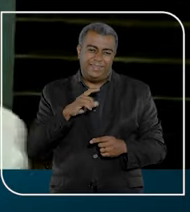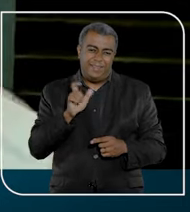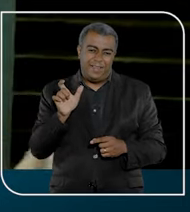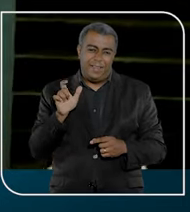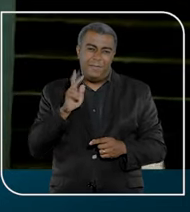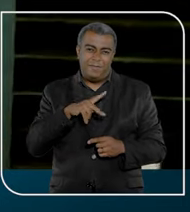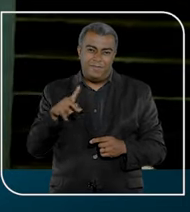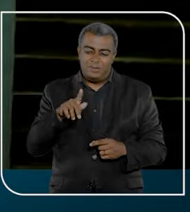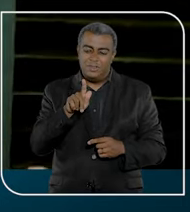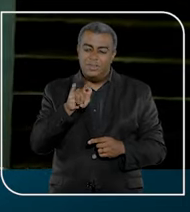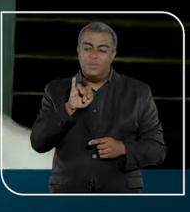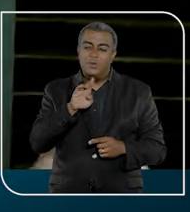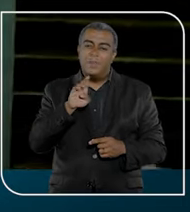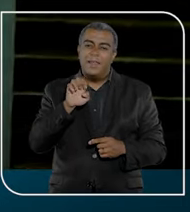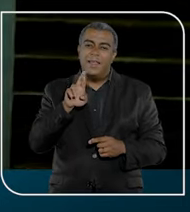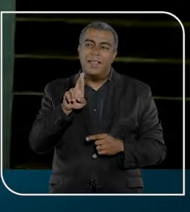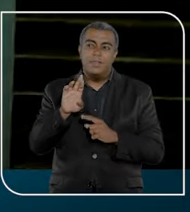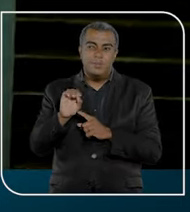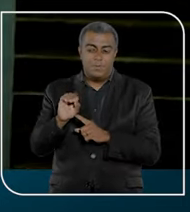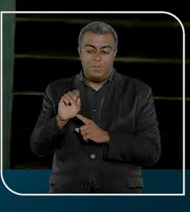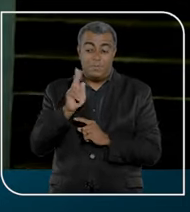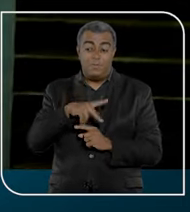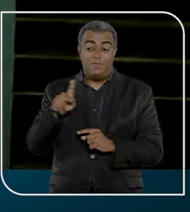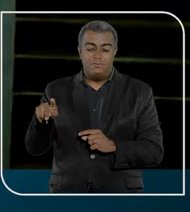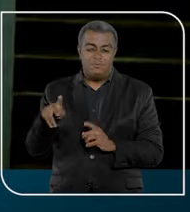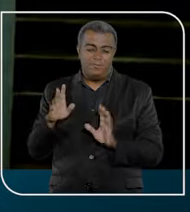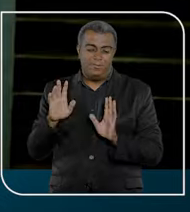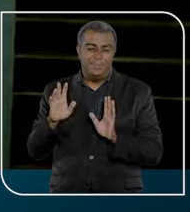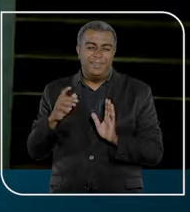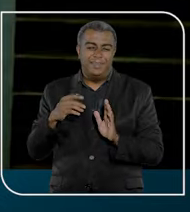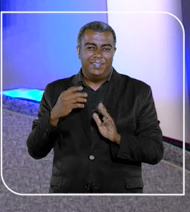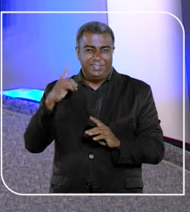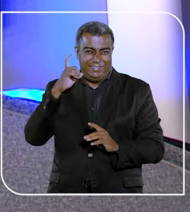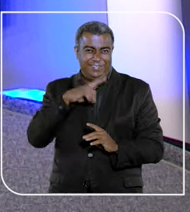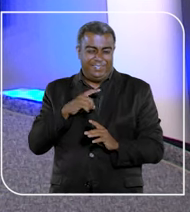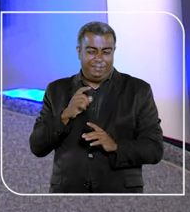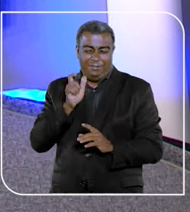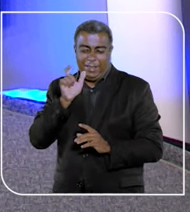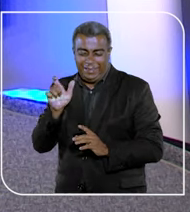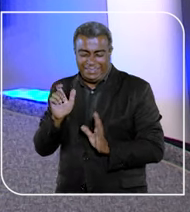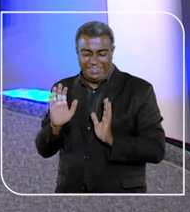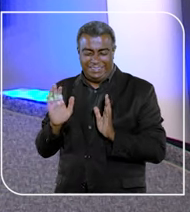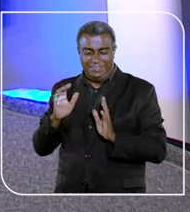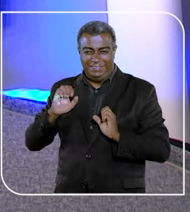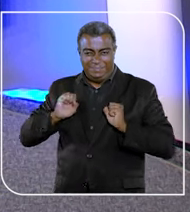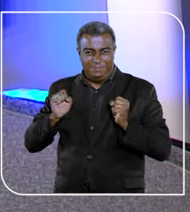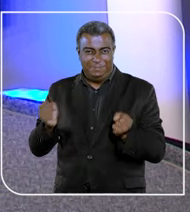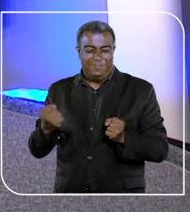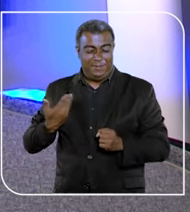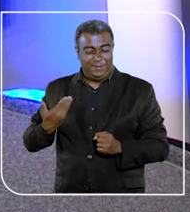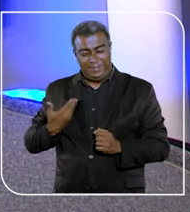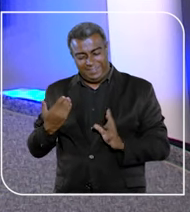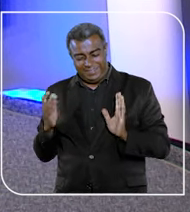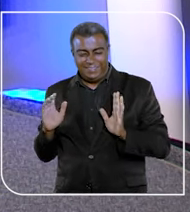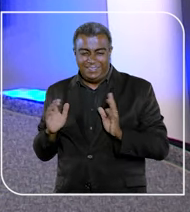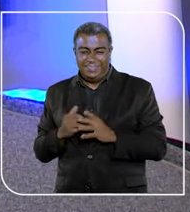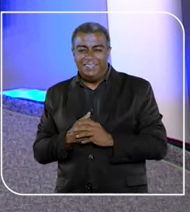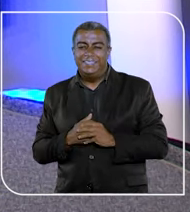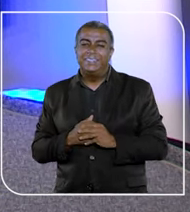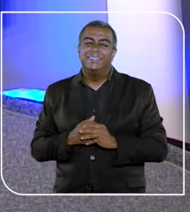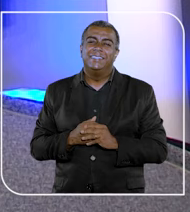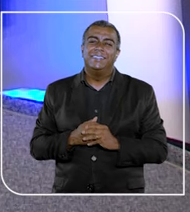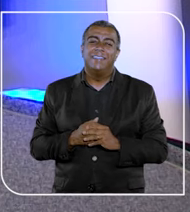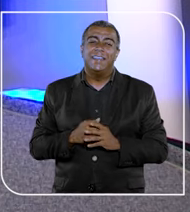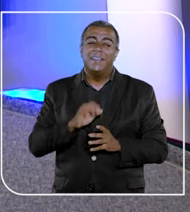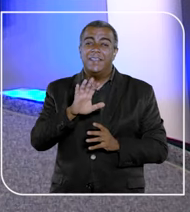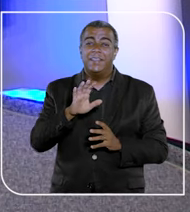Eu tenho dificuldade de chamar o professor Gilberto de professor Gilberto, mas eu vou me esforçar aqui.